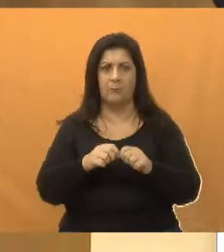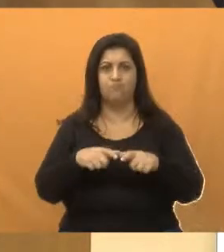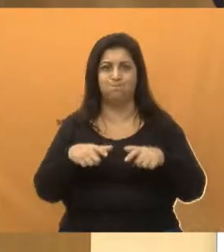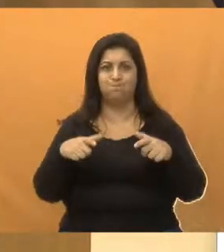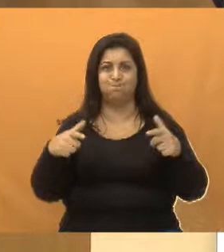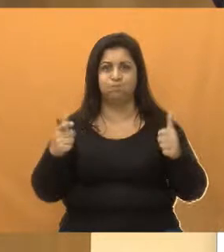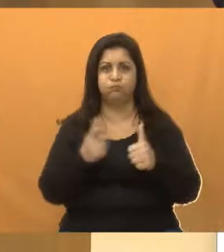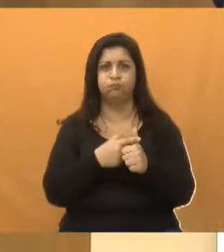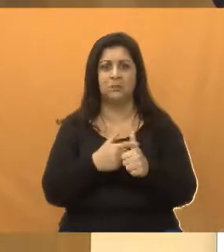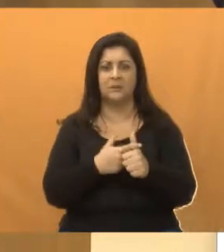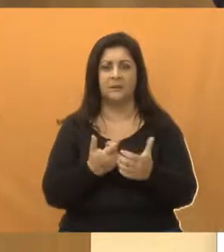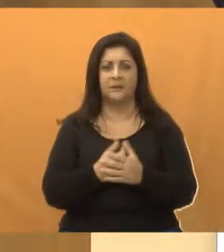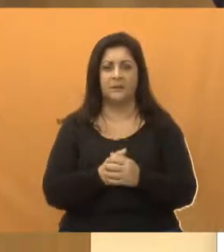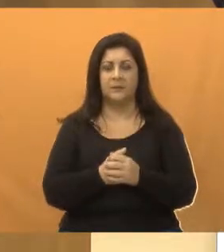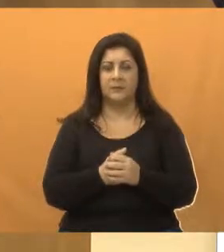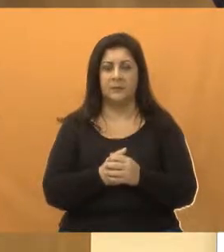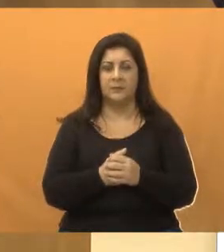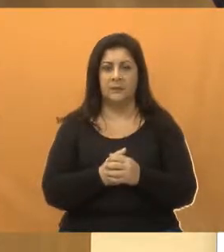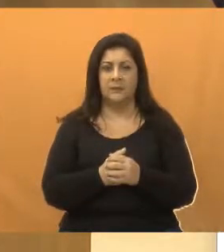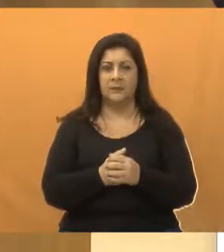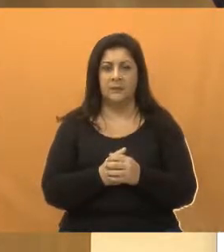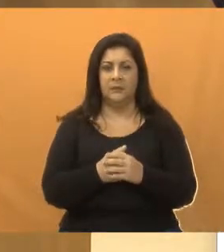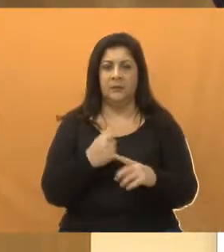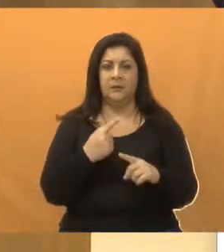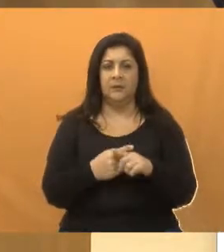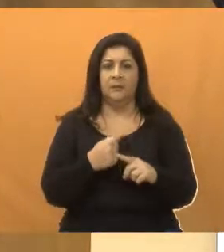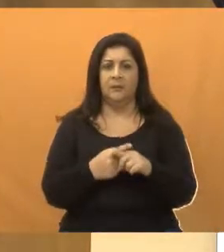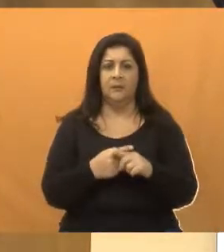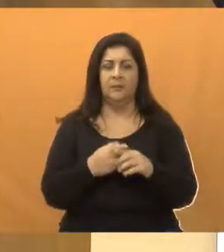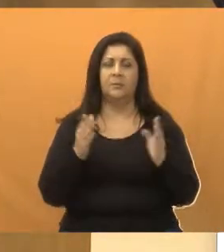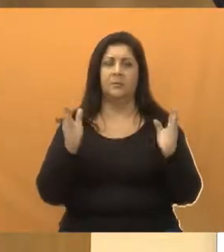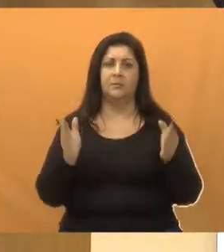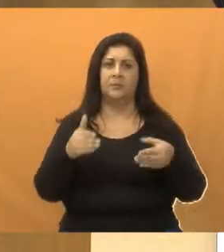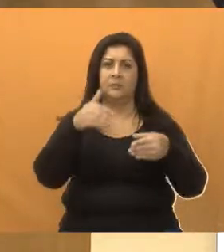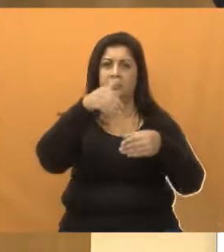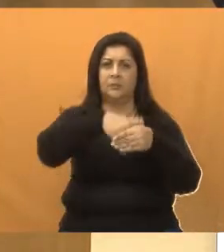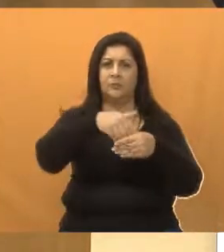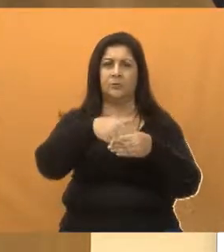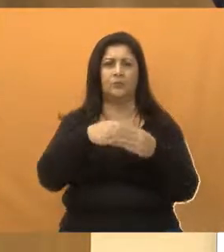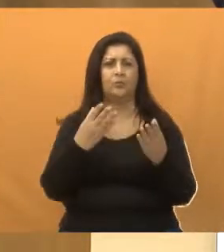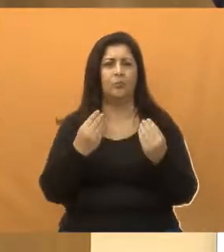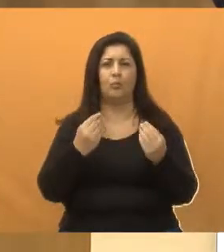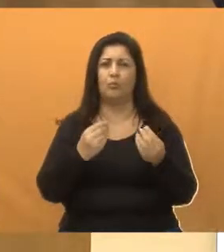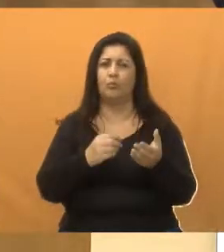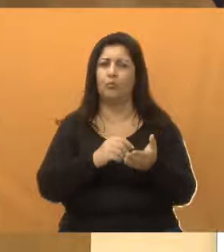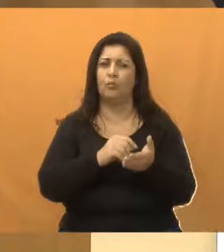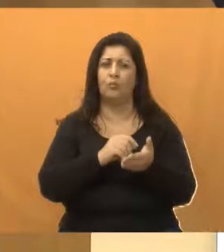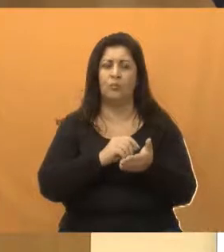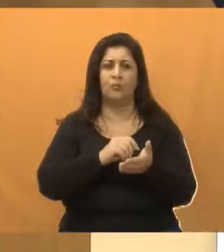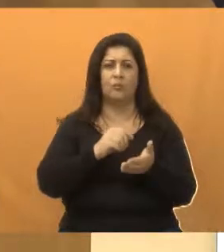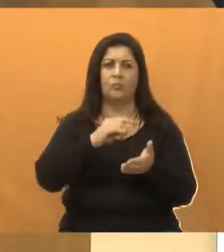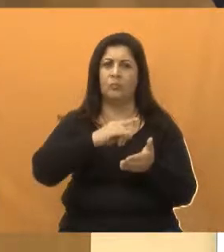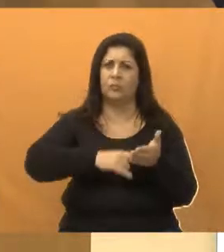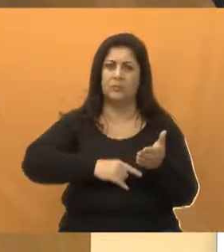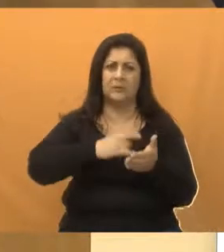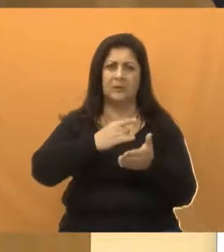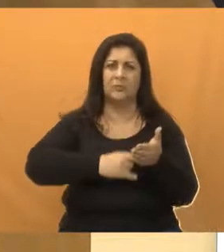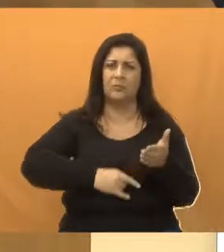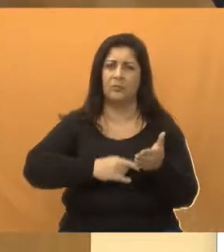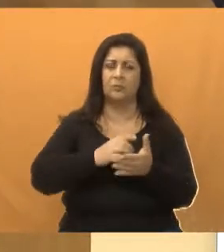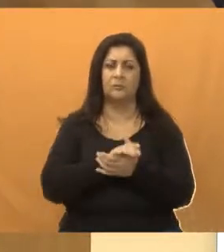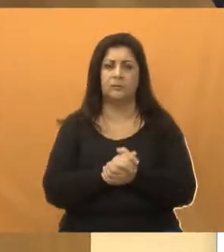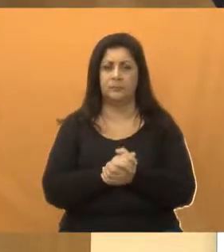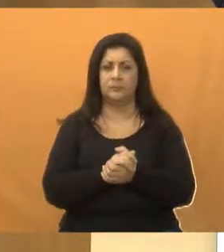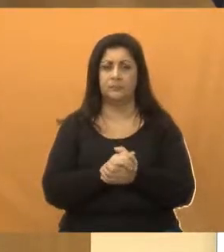que provavelmente porque a gente já votou diversas contas aí da administração passada e eles tinham essa